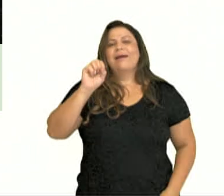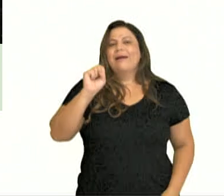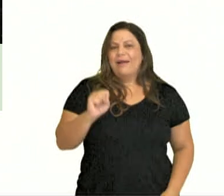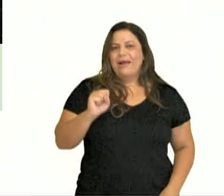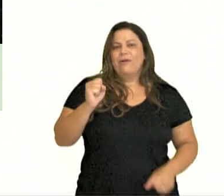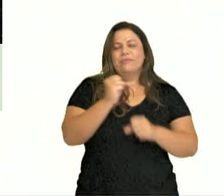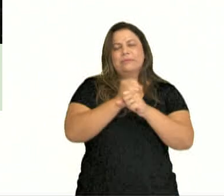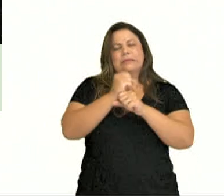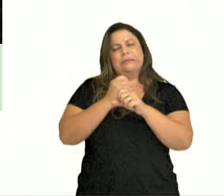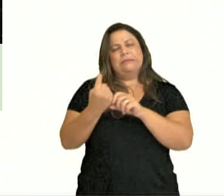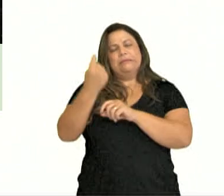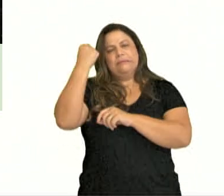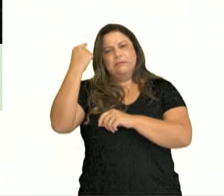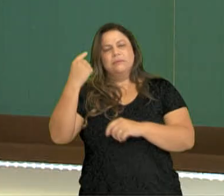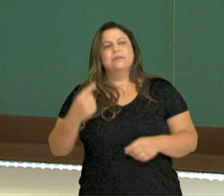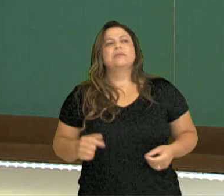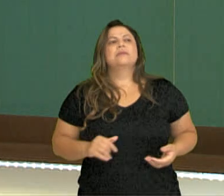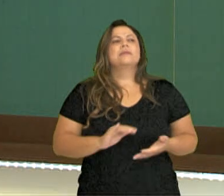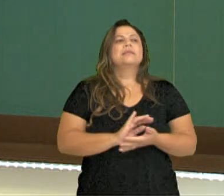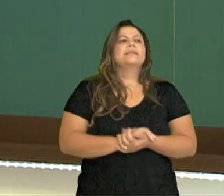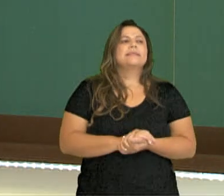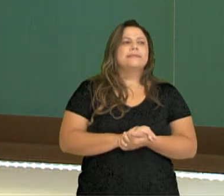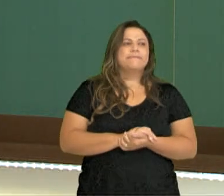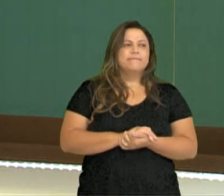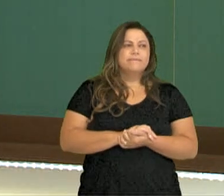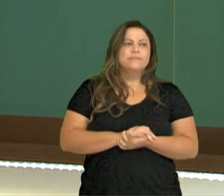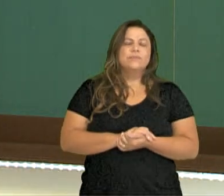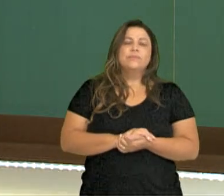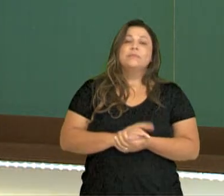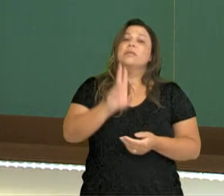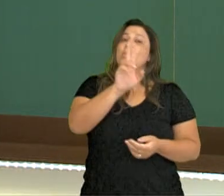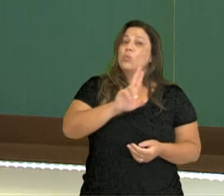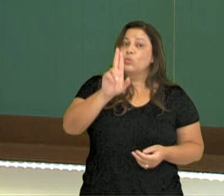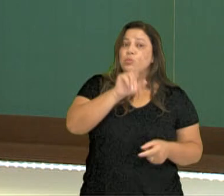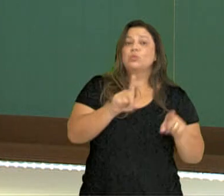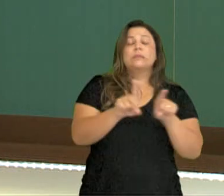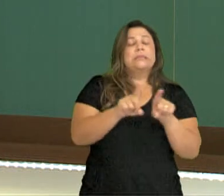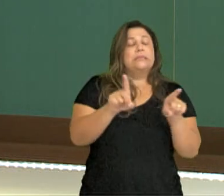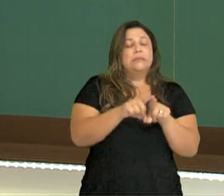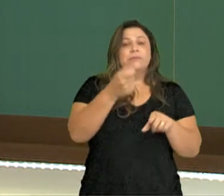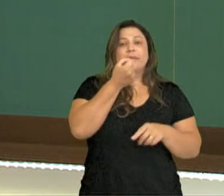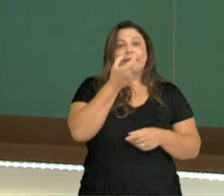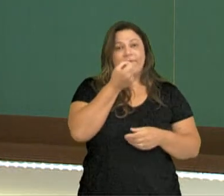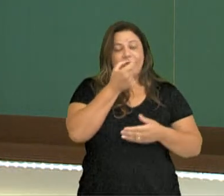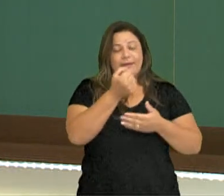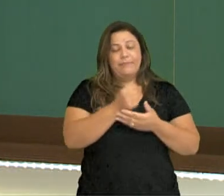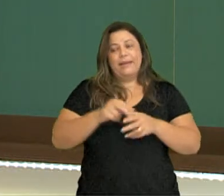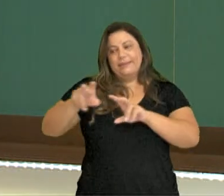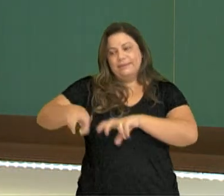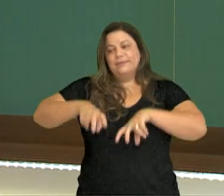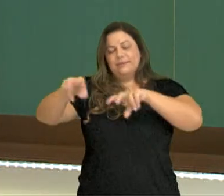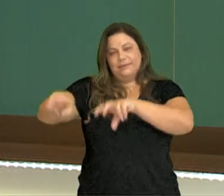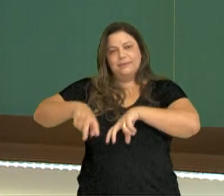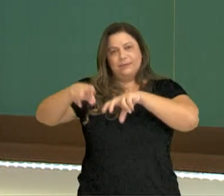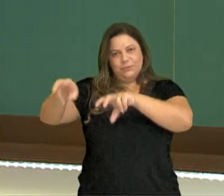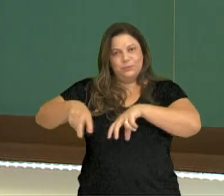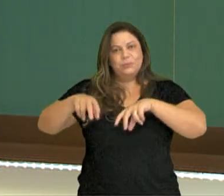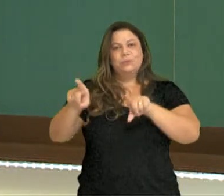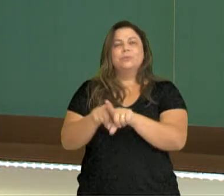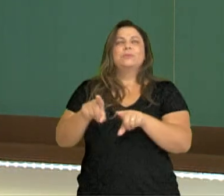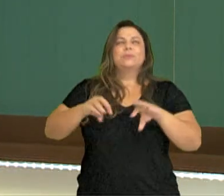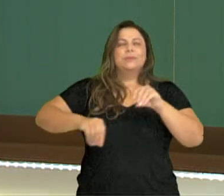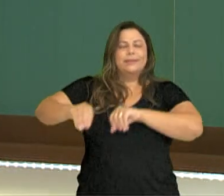período Cretáceo. Olha que interessante. São utilizadas na farmácia, na agricultura, né, para adubo. Então vejam